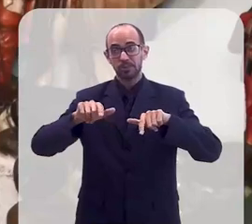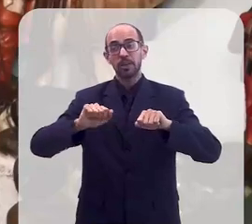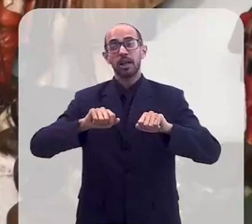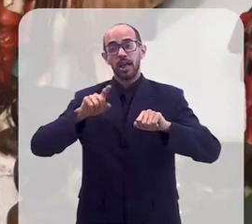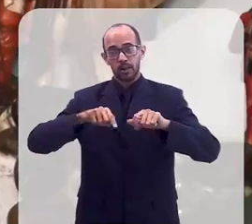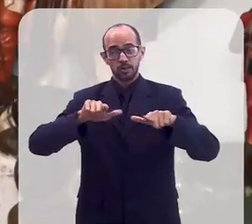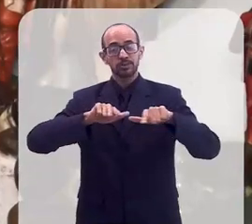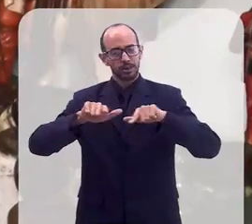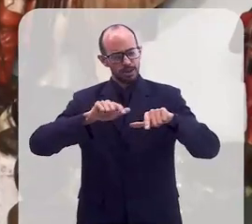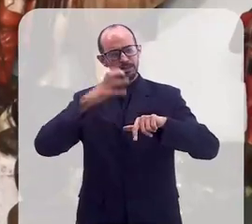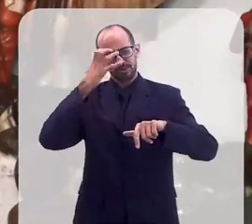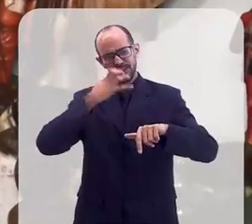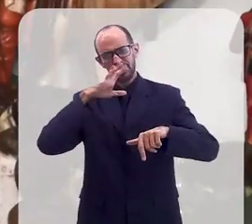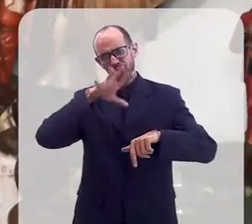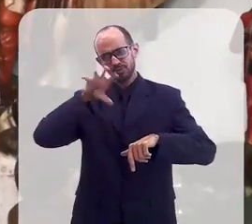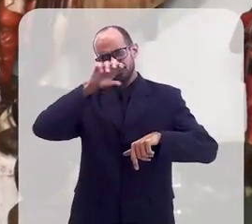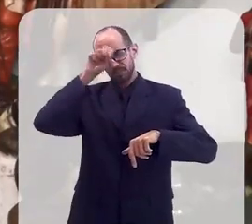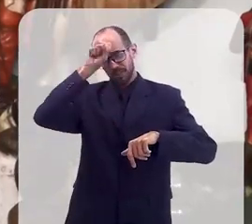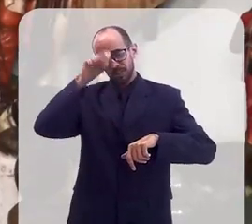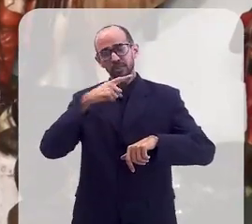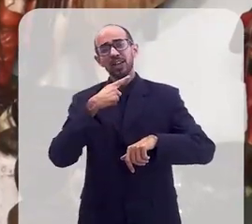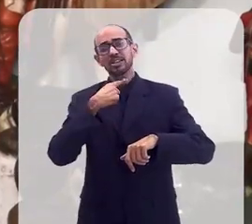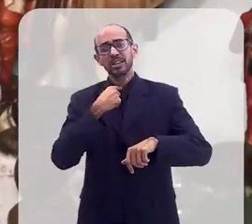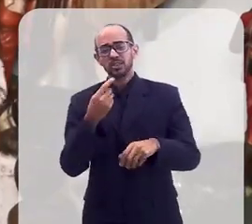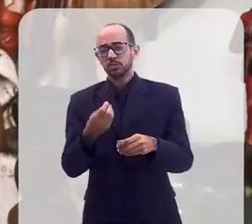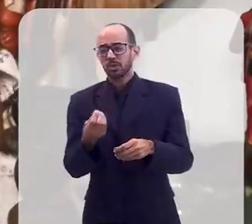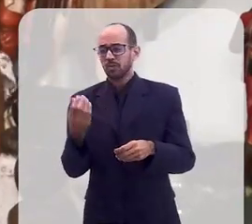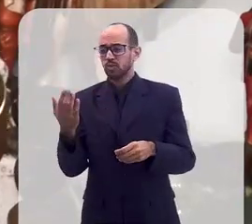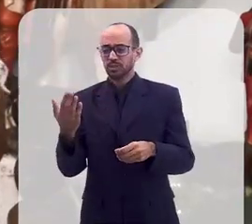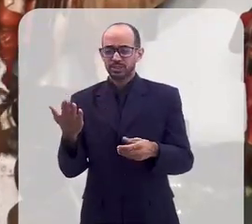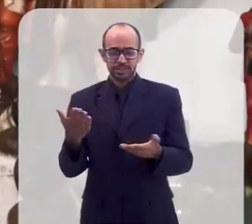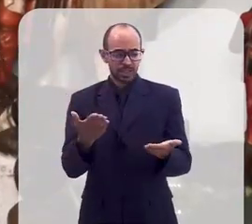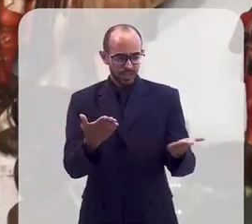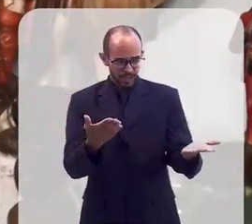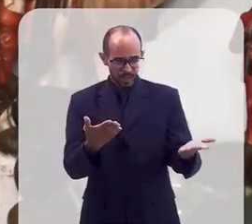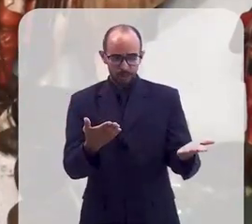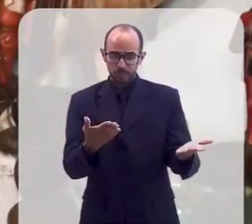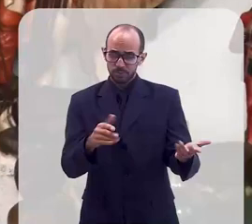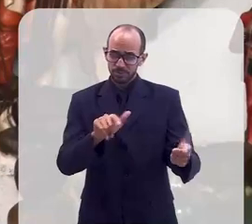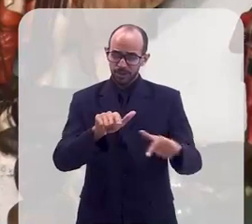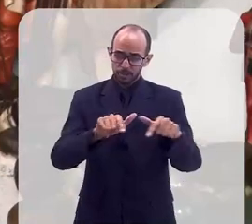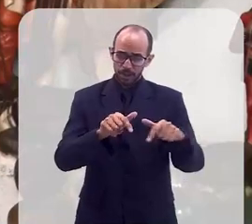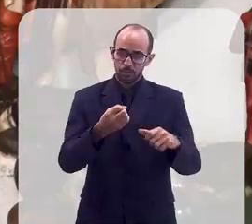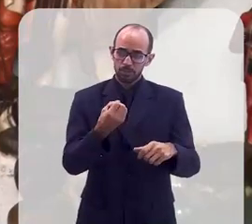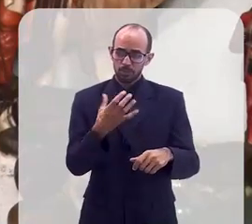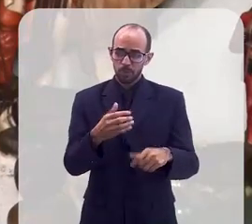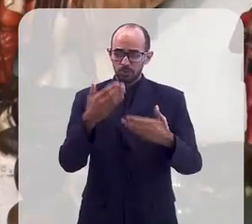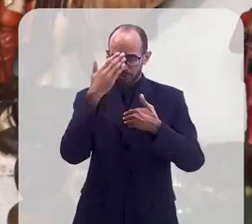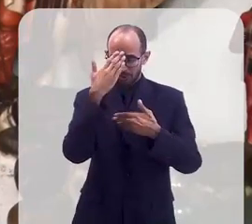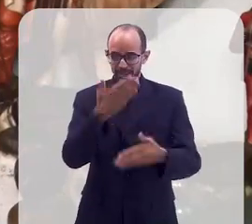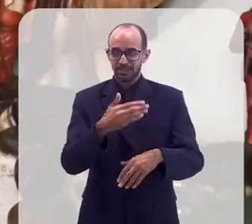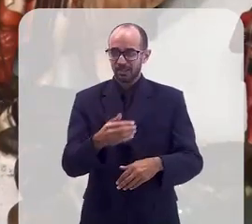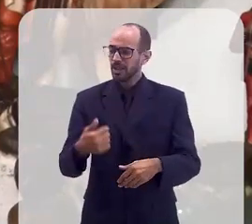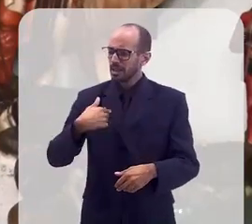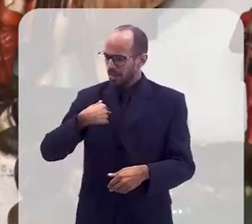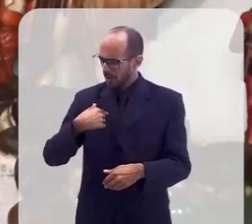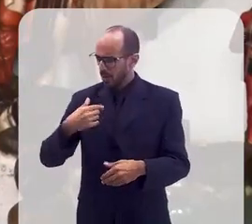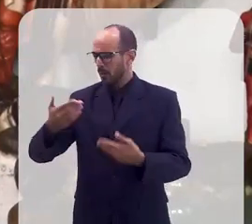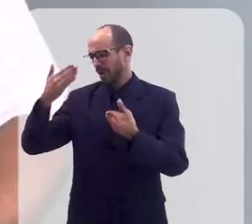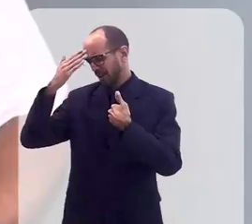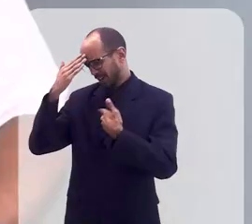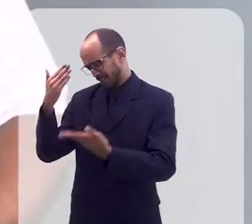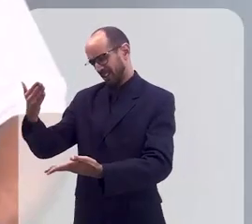trabalho sério de Umbanda. E eu desejo a vocês que cada vez mais vocês continuem crescendo. Muito